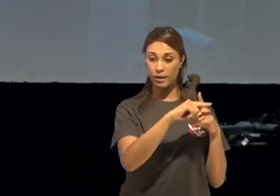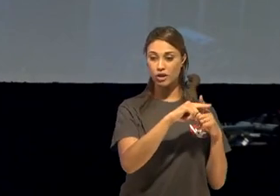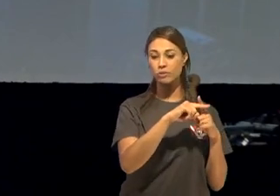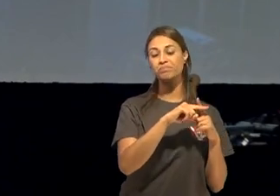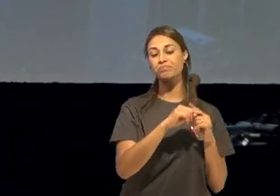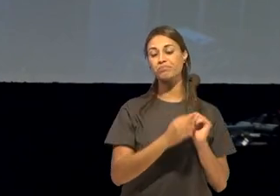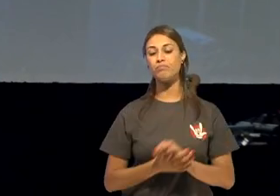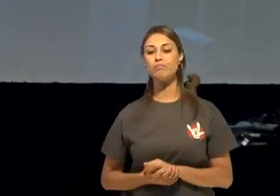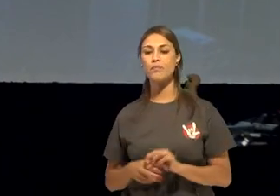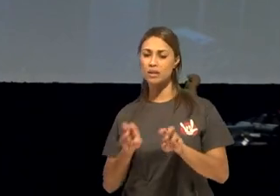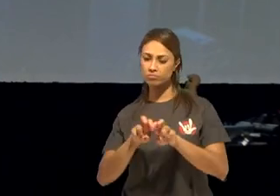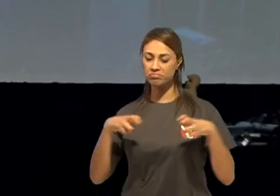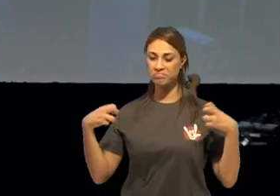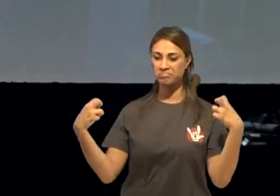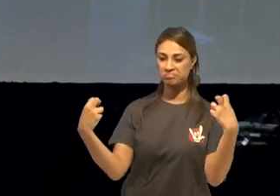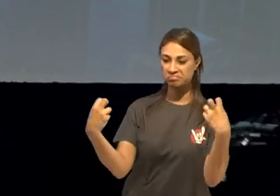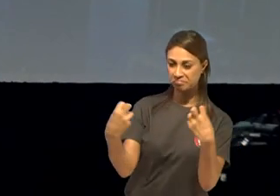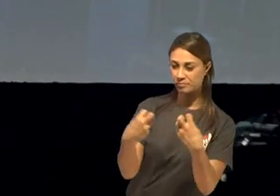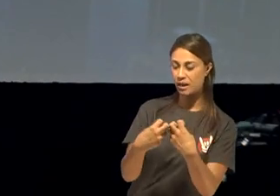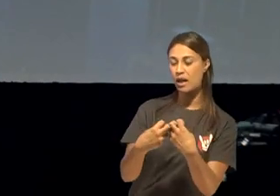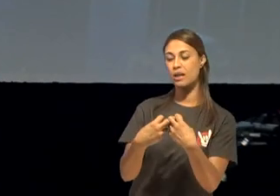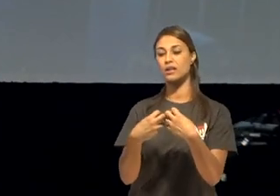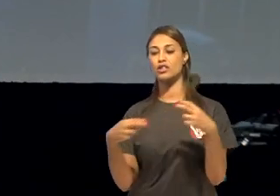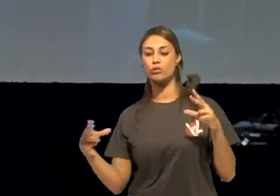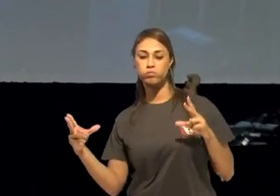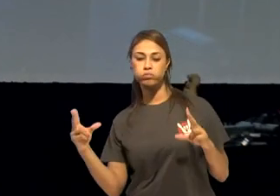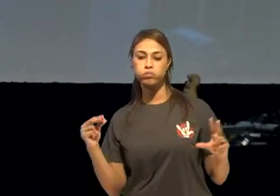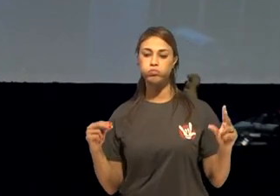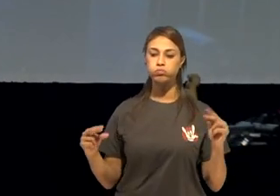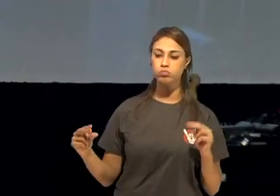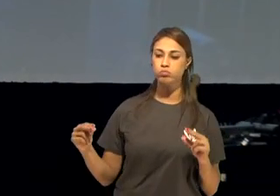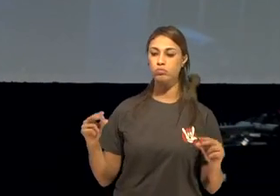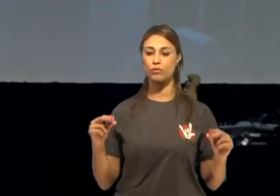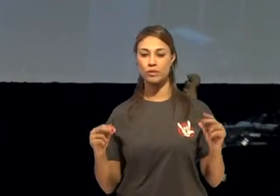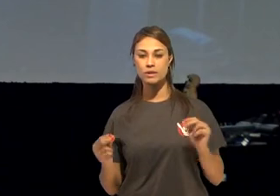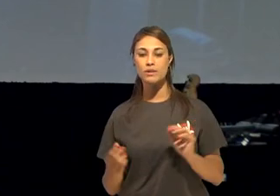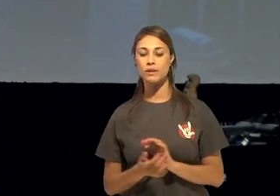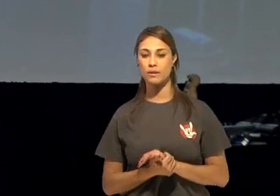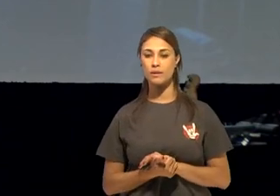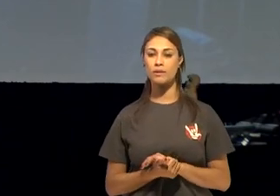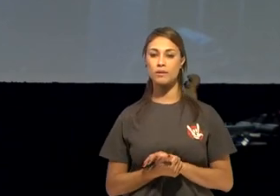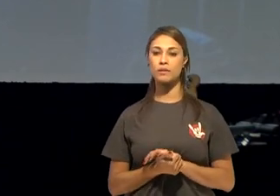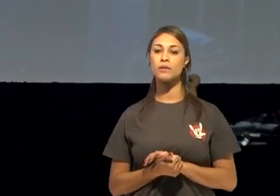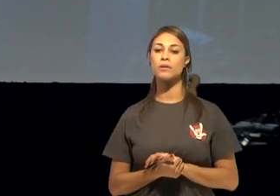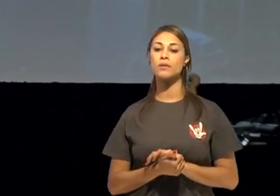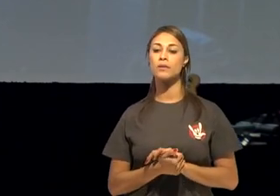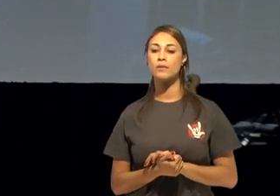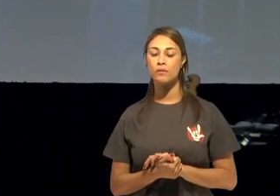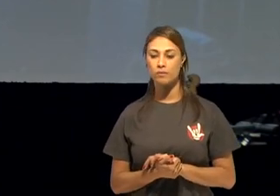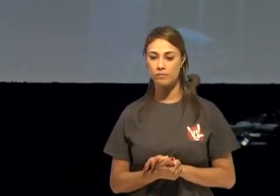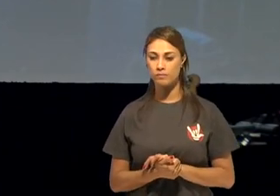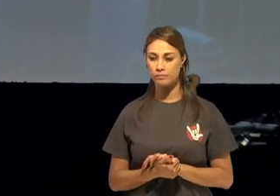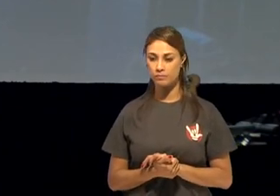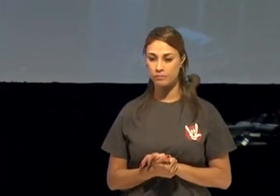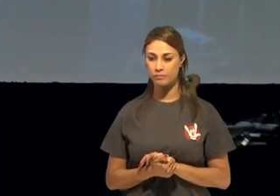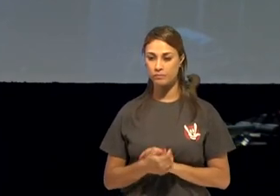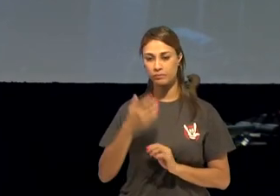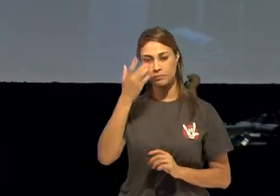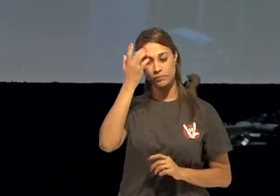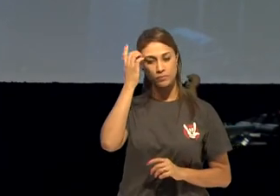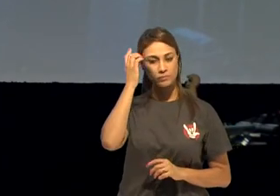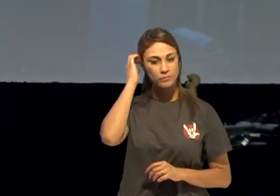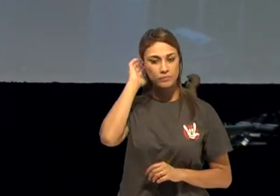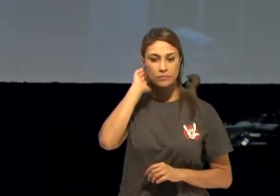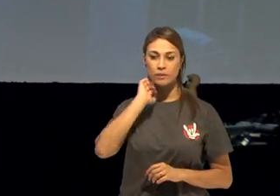mesa, e depois eu fui ter o meu tempo com Deus, e eu nem vi nada, só isso foi o que a Elisângela falou, que a Lívia